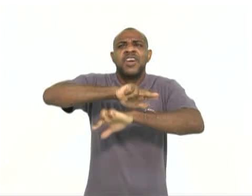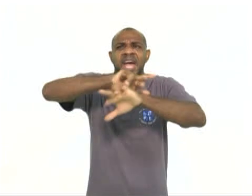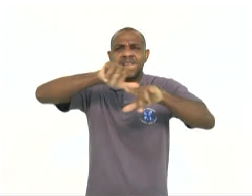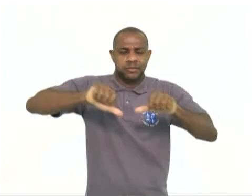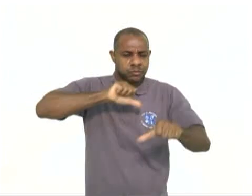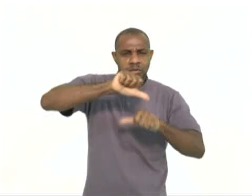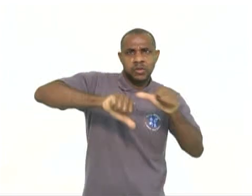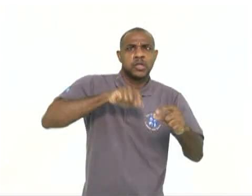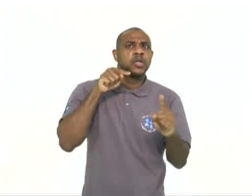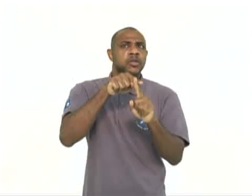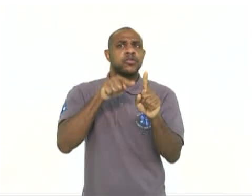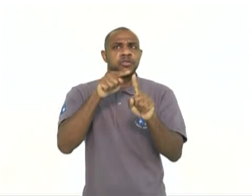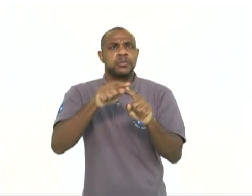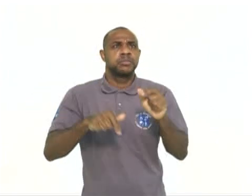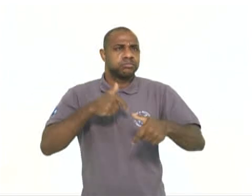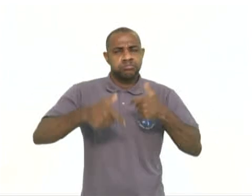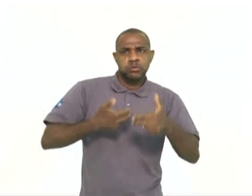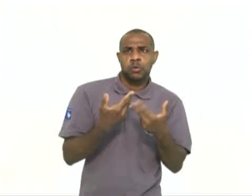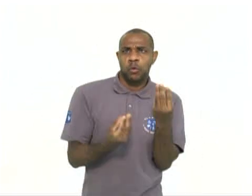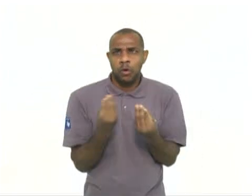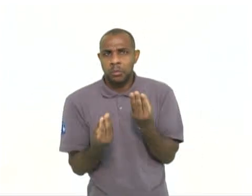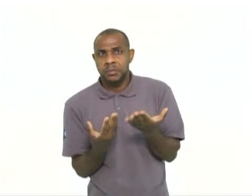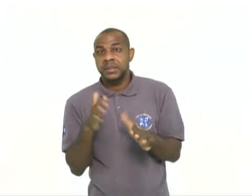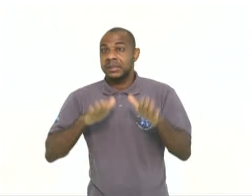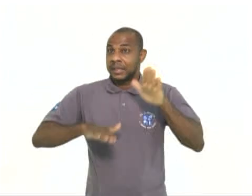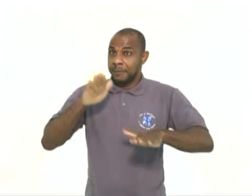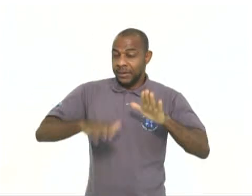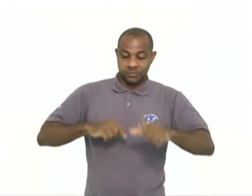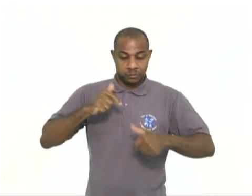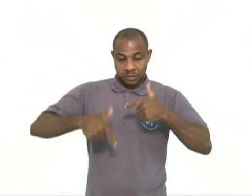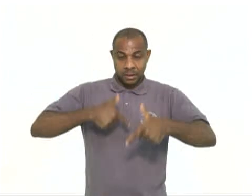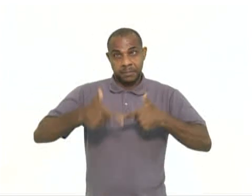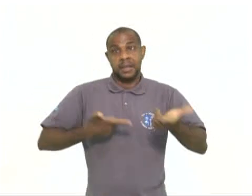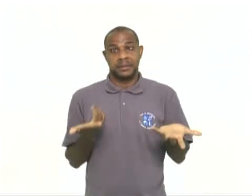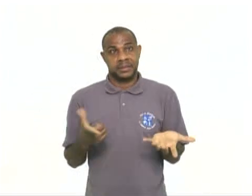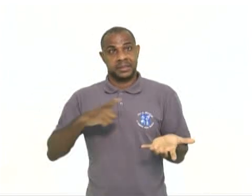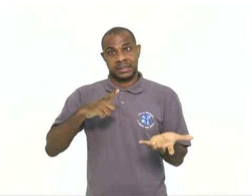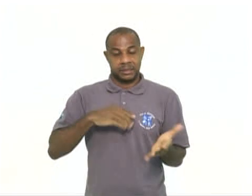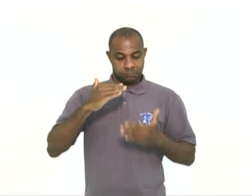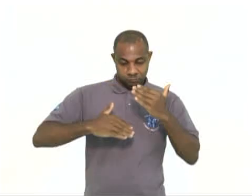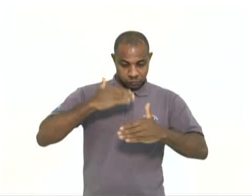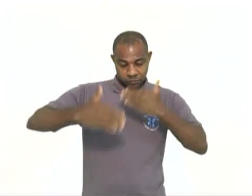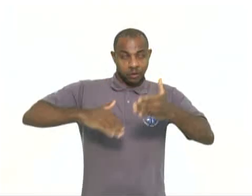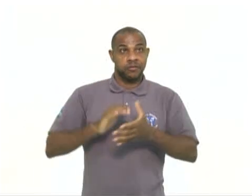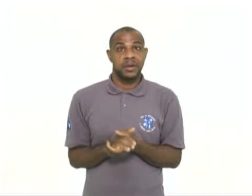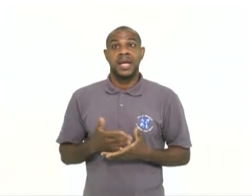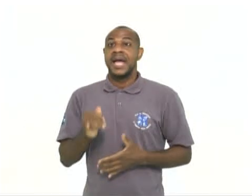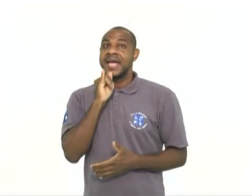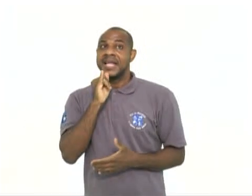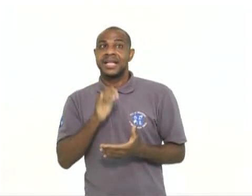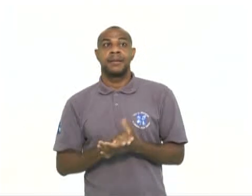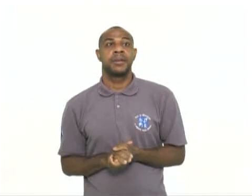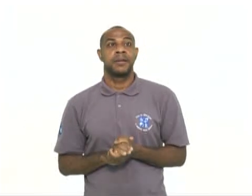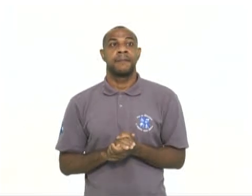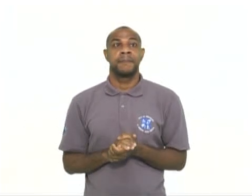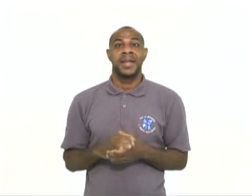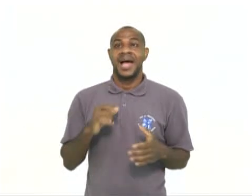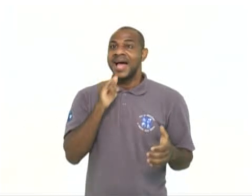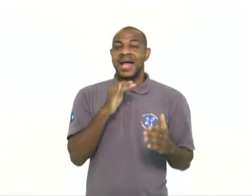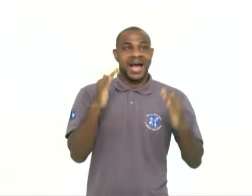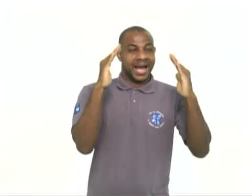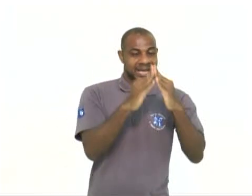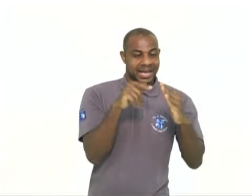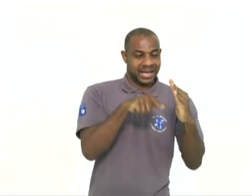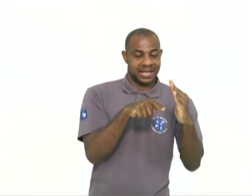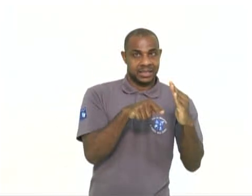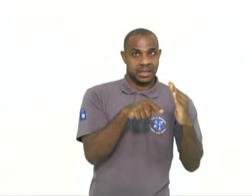diferentes formas ou funções, de acordo com as atividades que nele se desenvolvem. Por exemplo, a casa